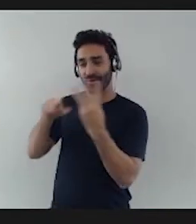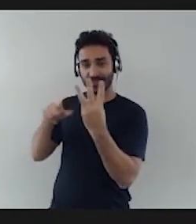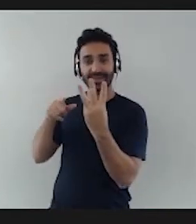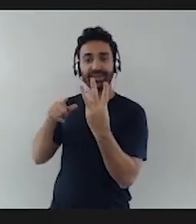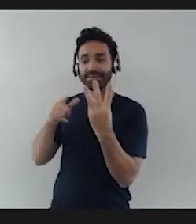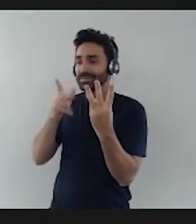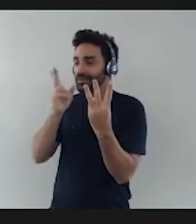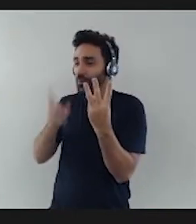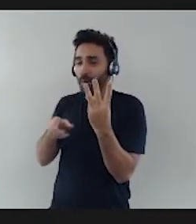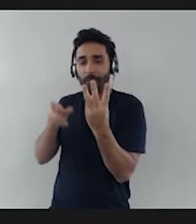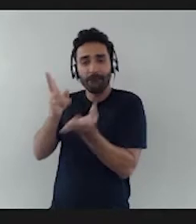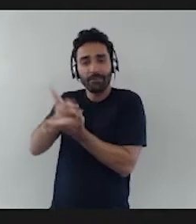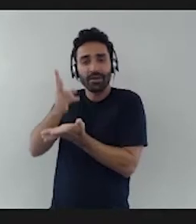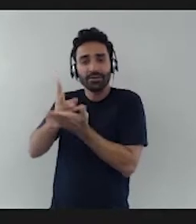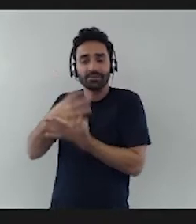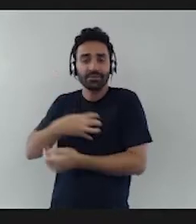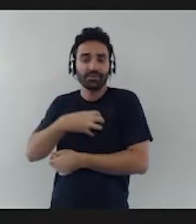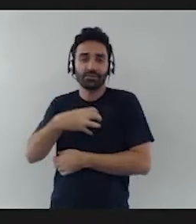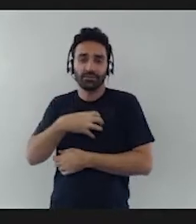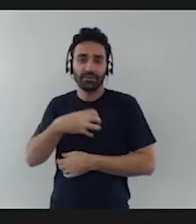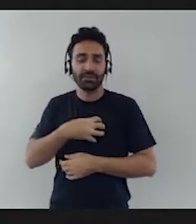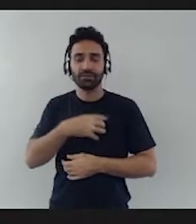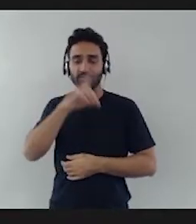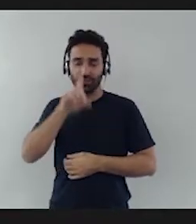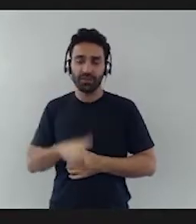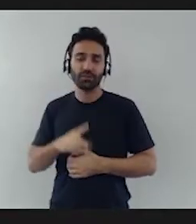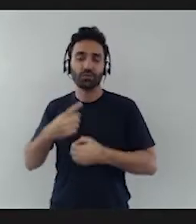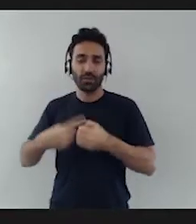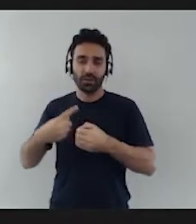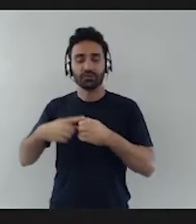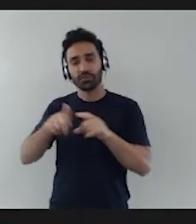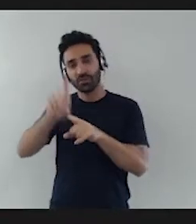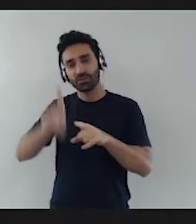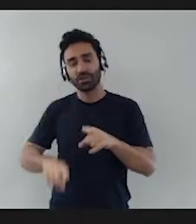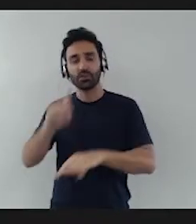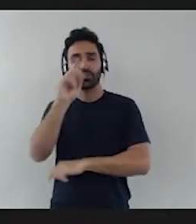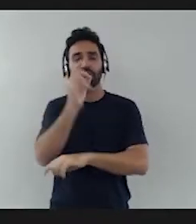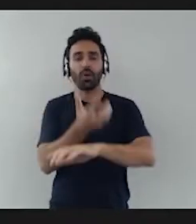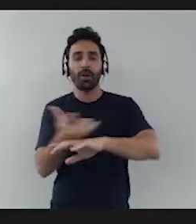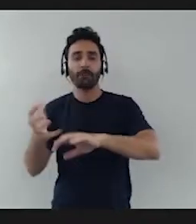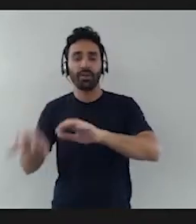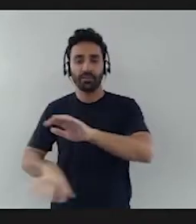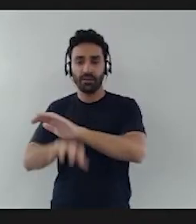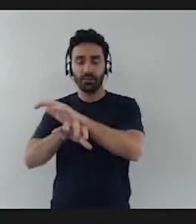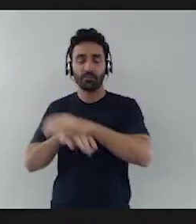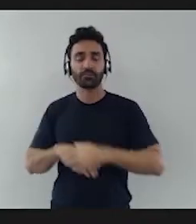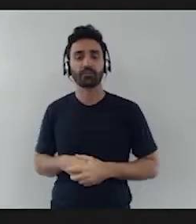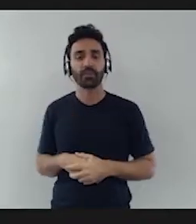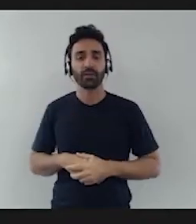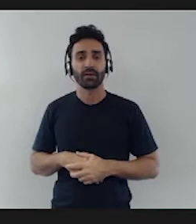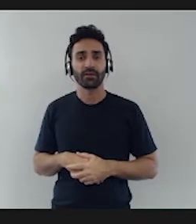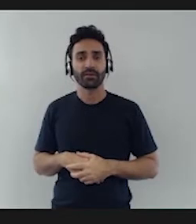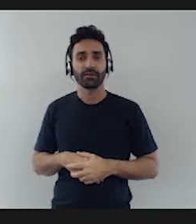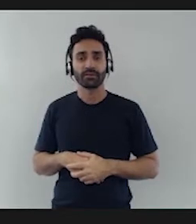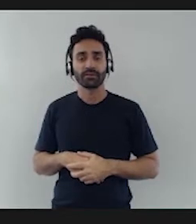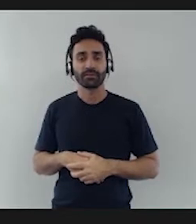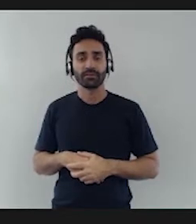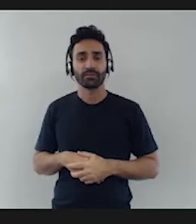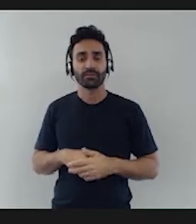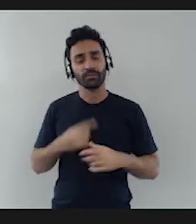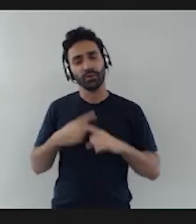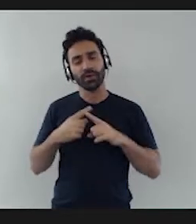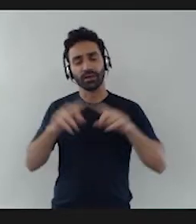dedicamos ao direito urbanístico, ao direito ambiental, a respeito dessa interferência, das alterações,